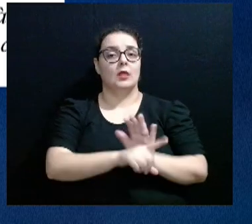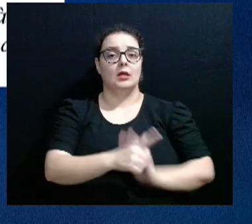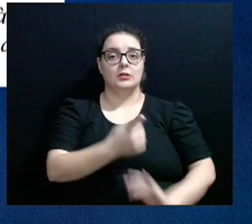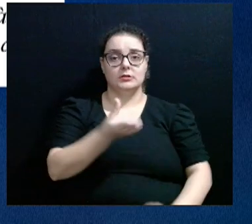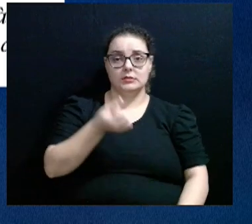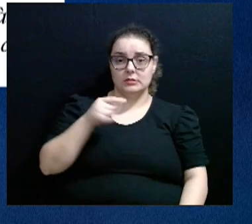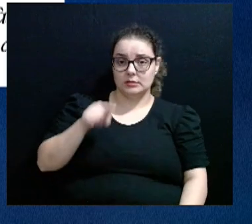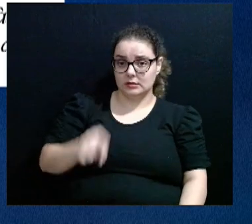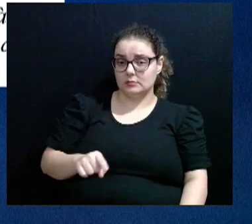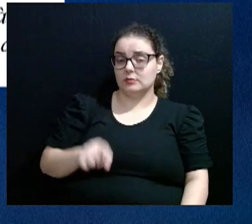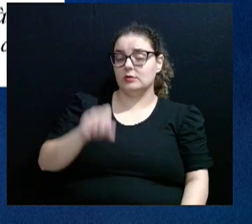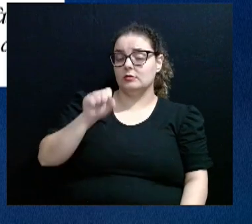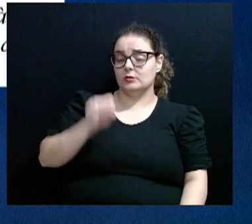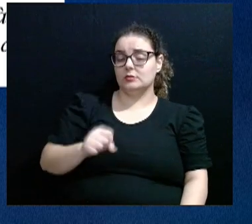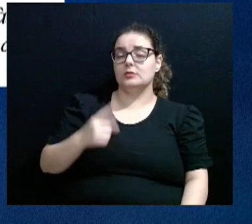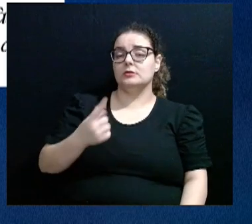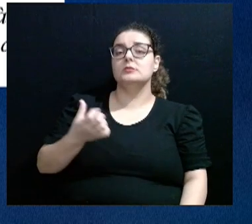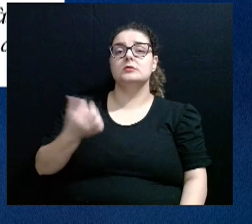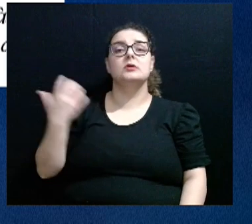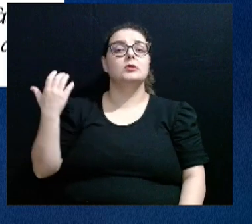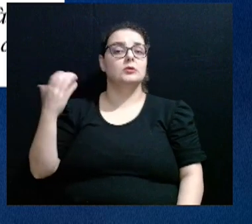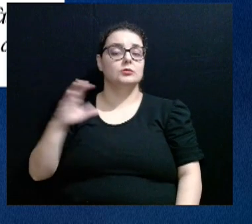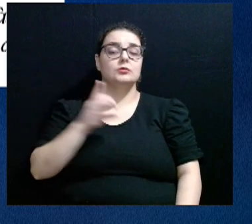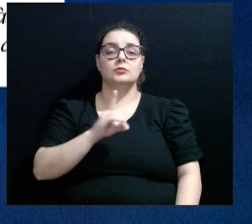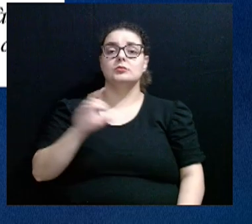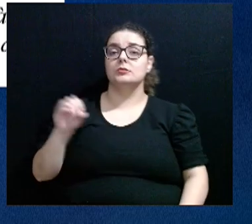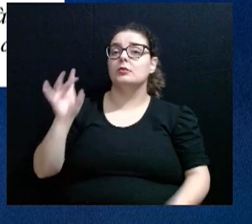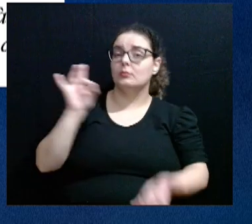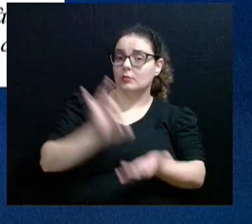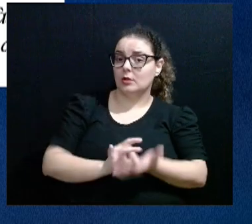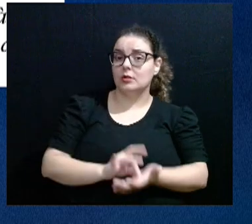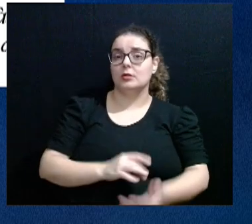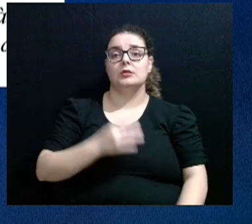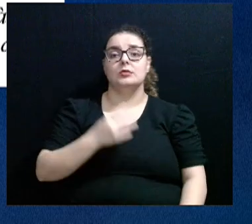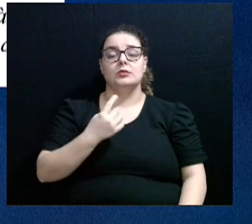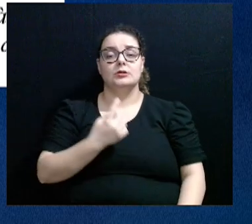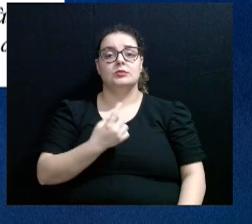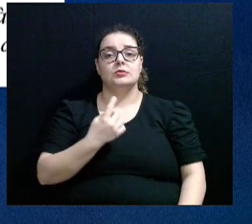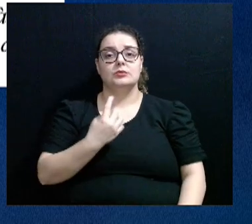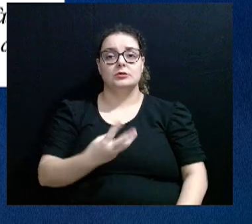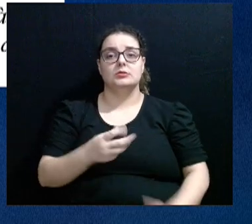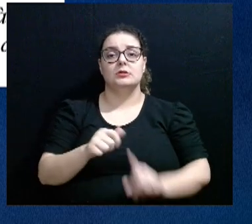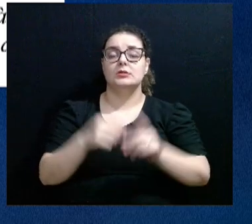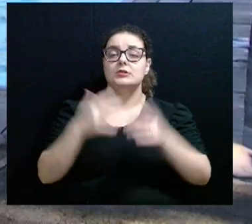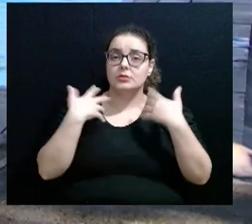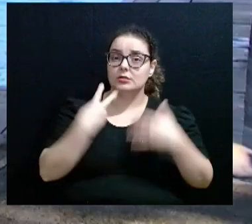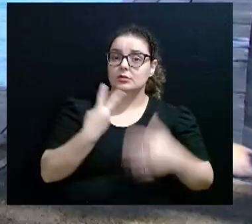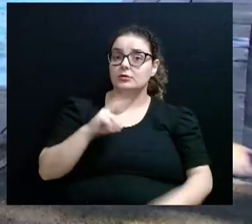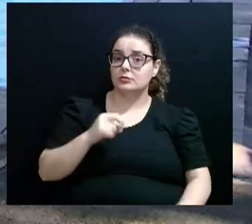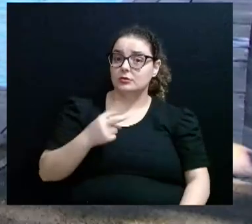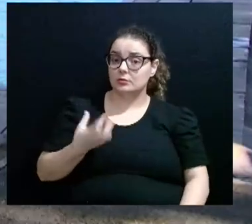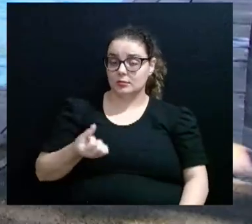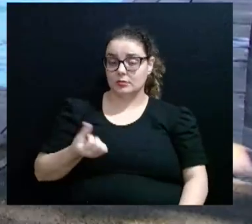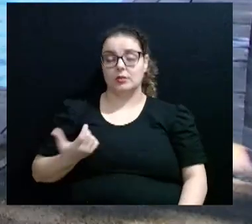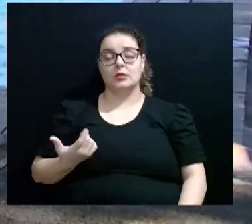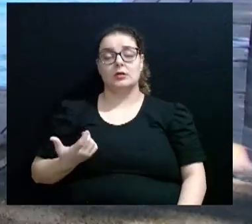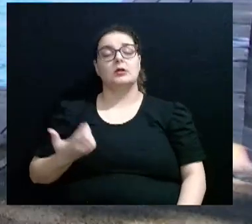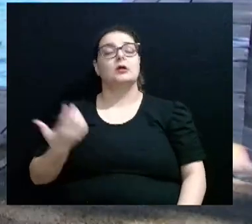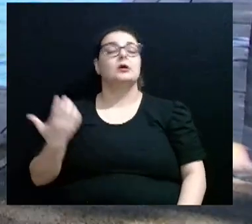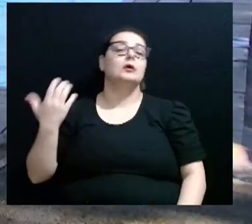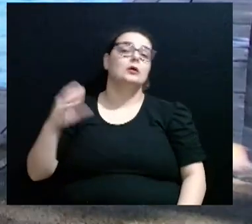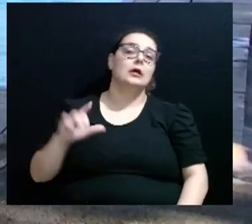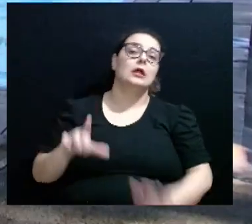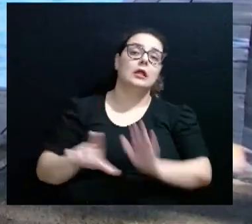16.866, publicada no Diário Oficial de 13 de janeiro de 2026, cria a Lei Manuela, que proíbe o funcionamento